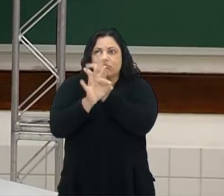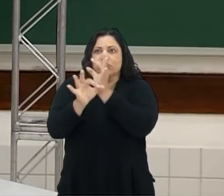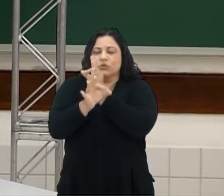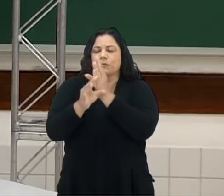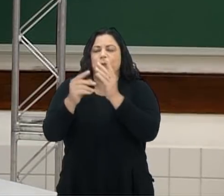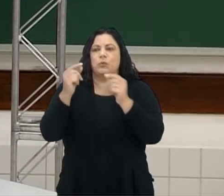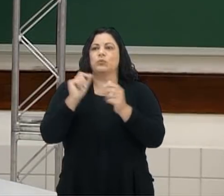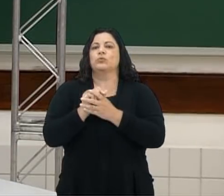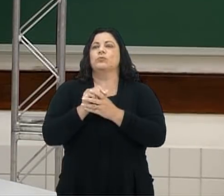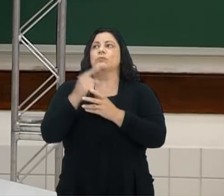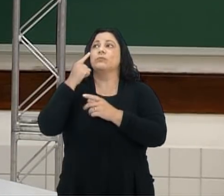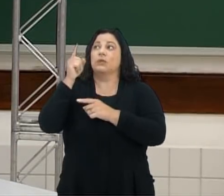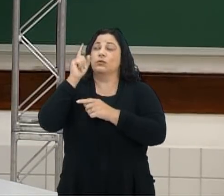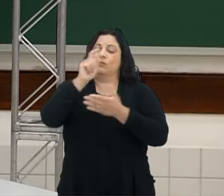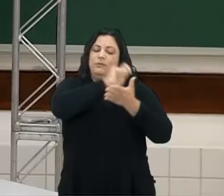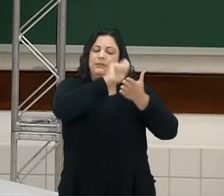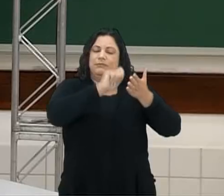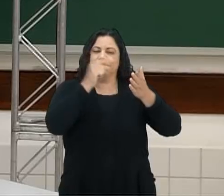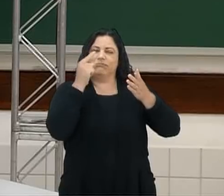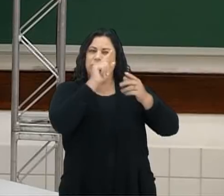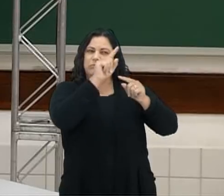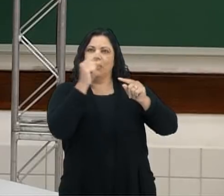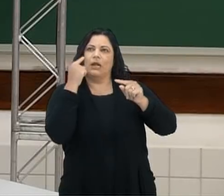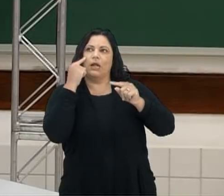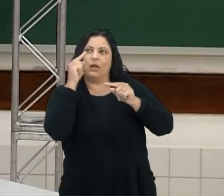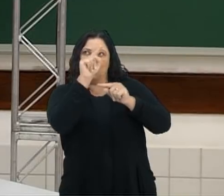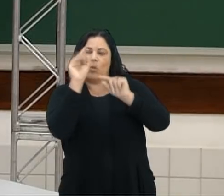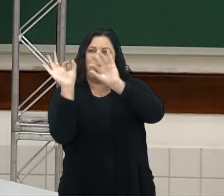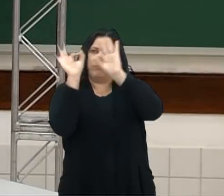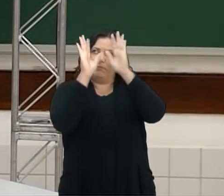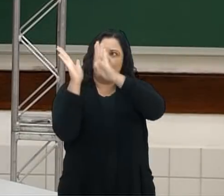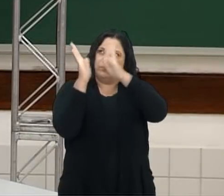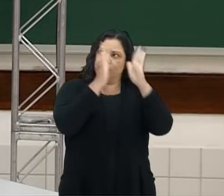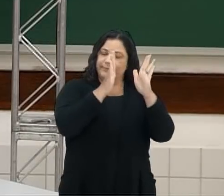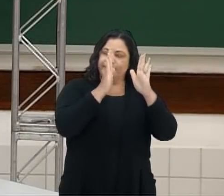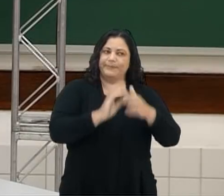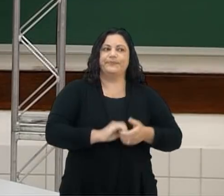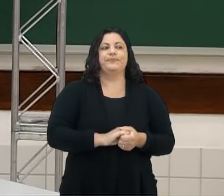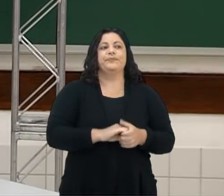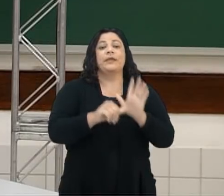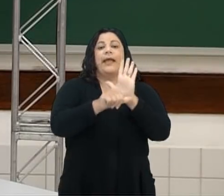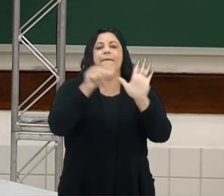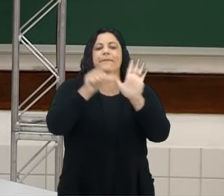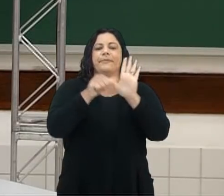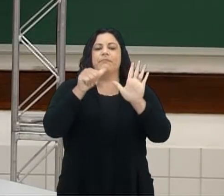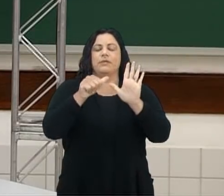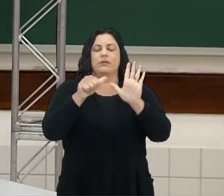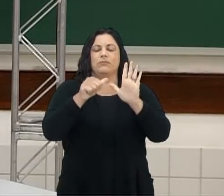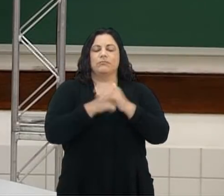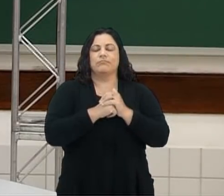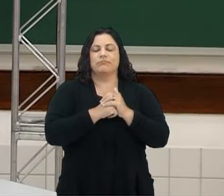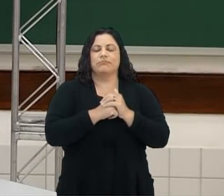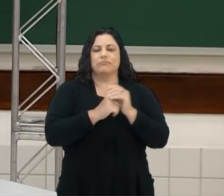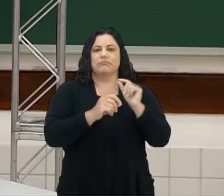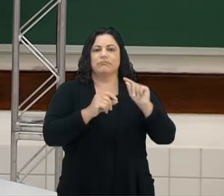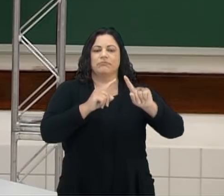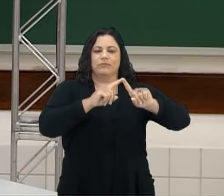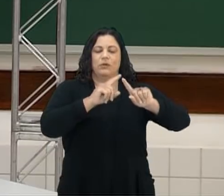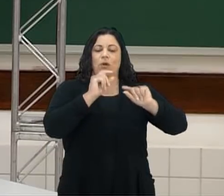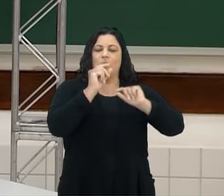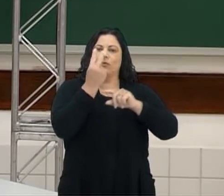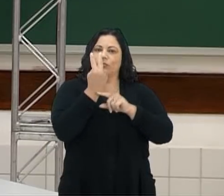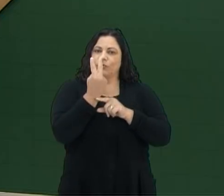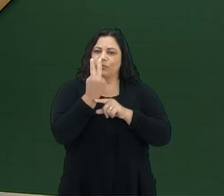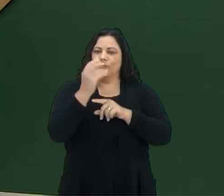aqui rapidinho o triângulo de 2,5 cm. Primeiro você marca no seu caderno uma medida de